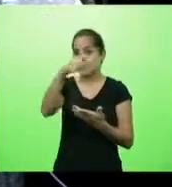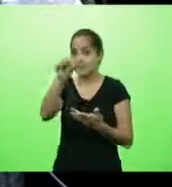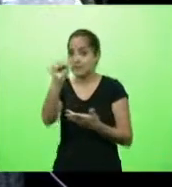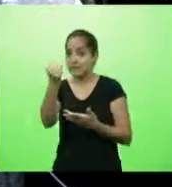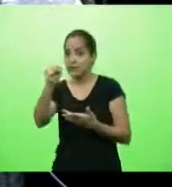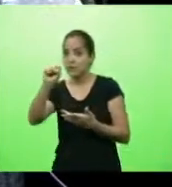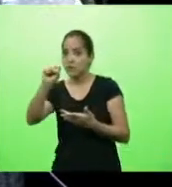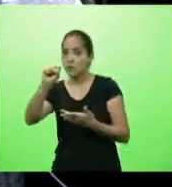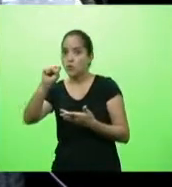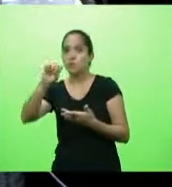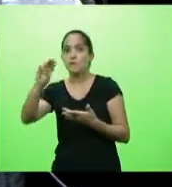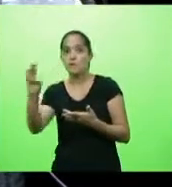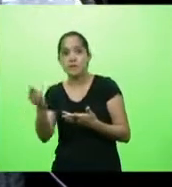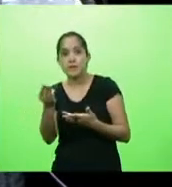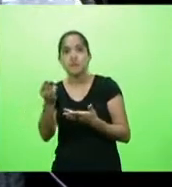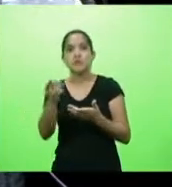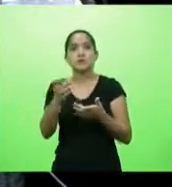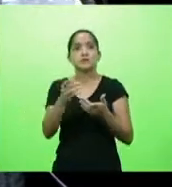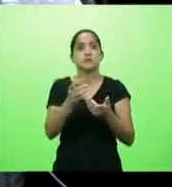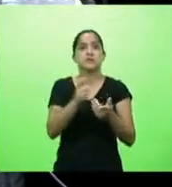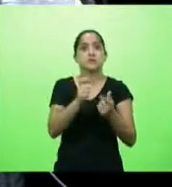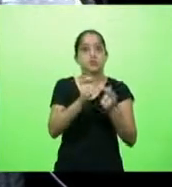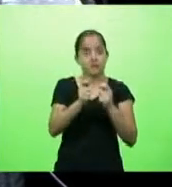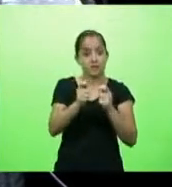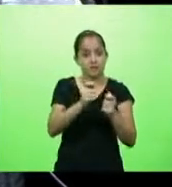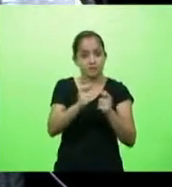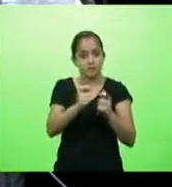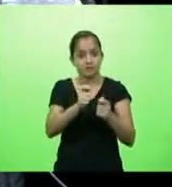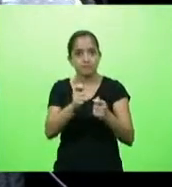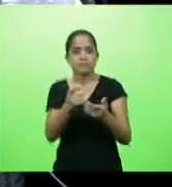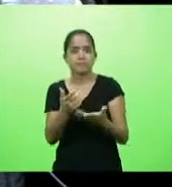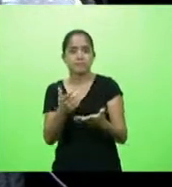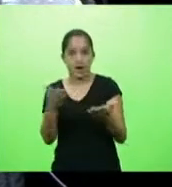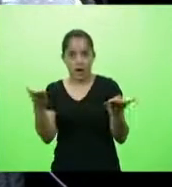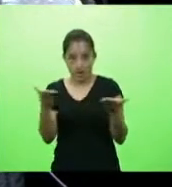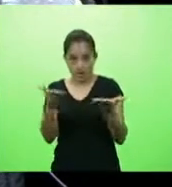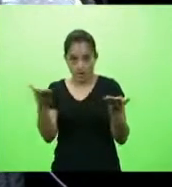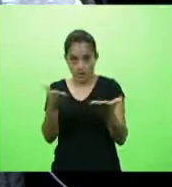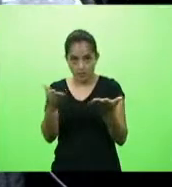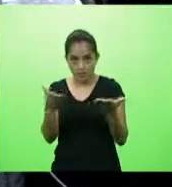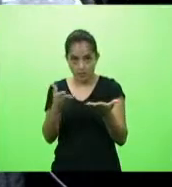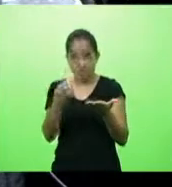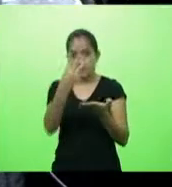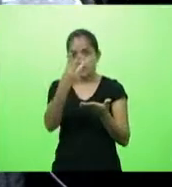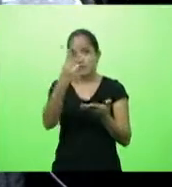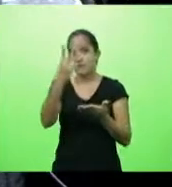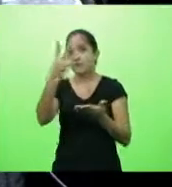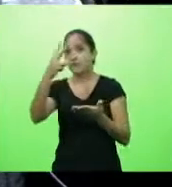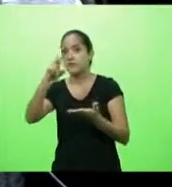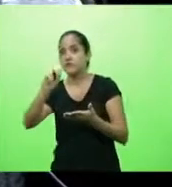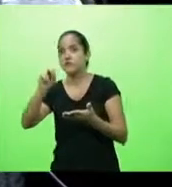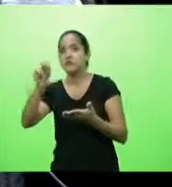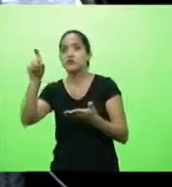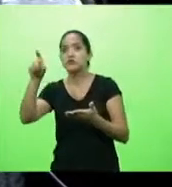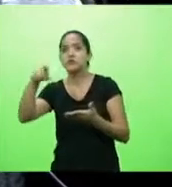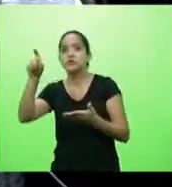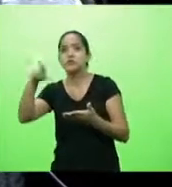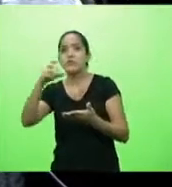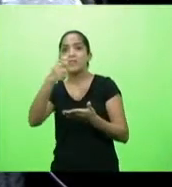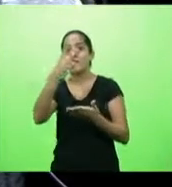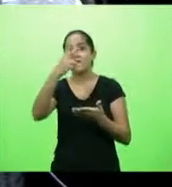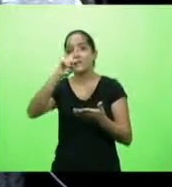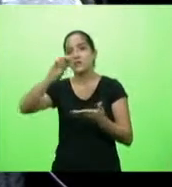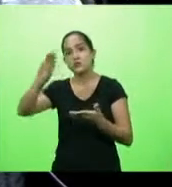que estão em tratativas. Para março agora está previsto 20 milhões de doses e para